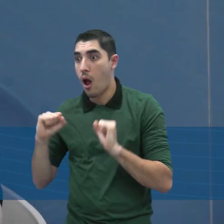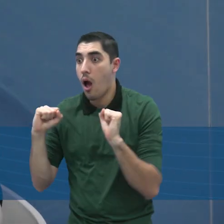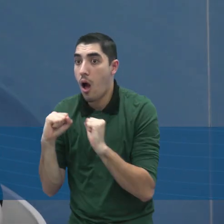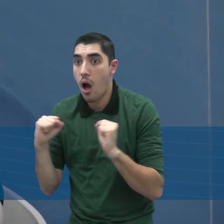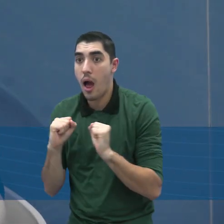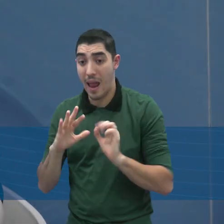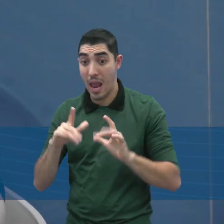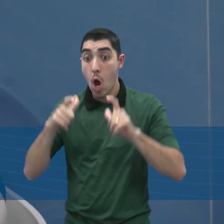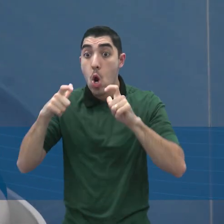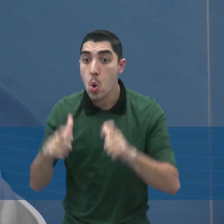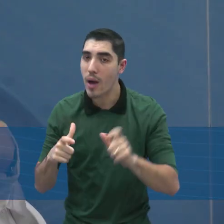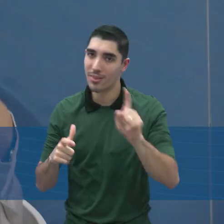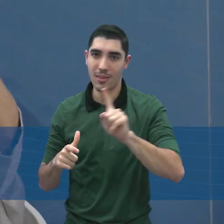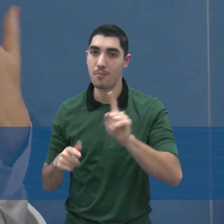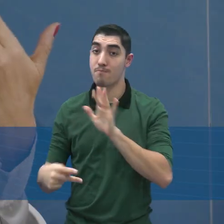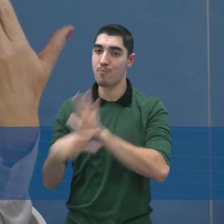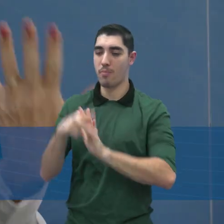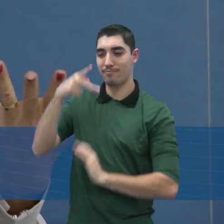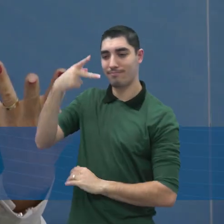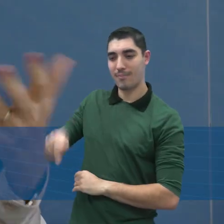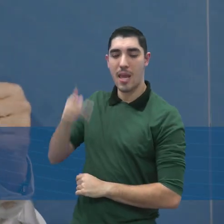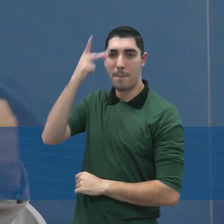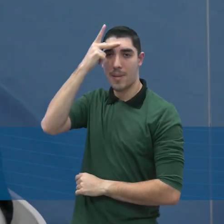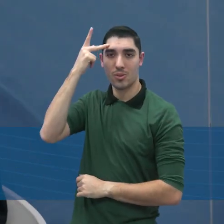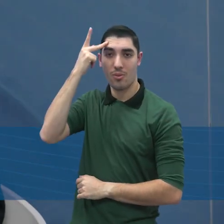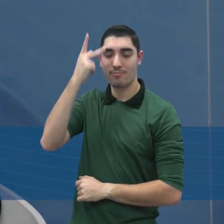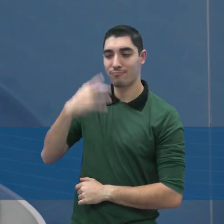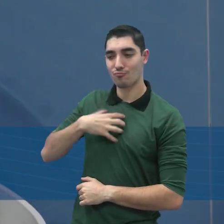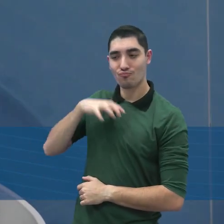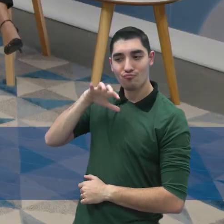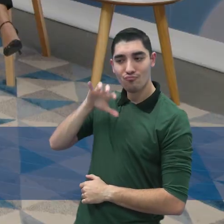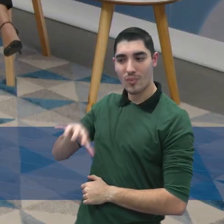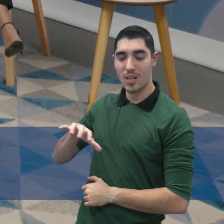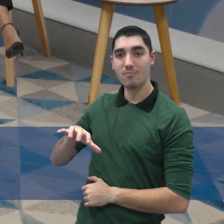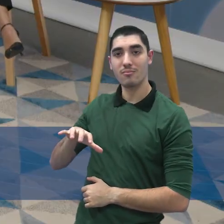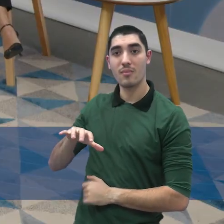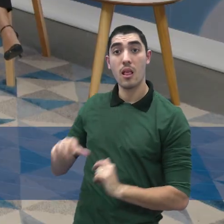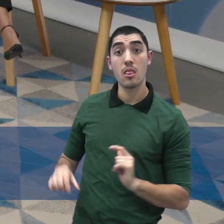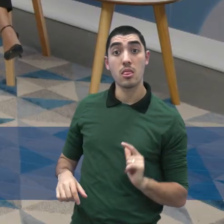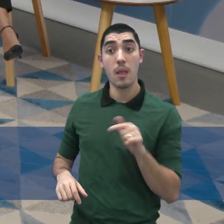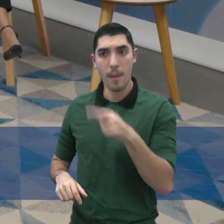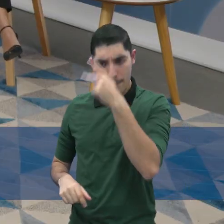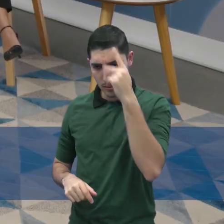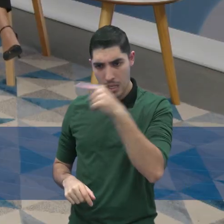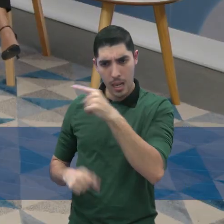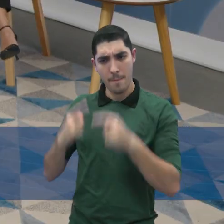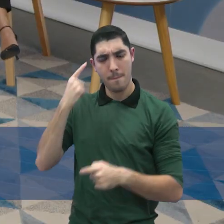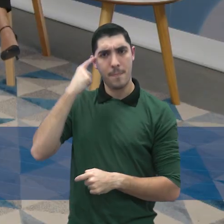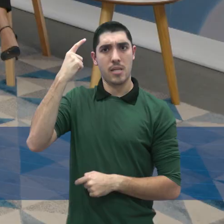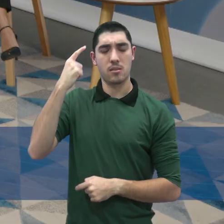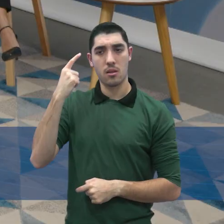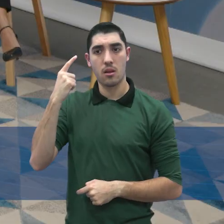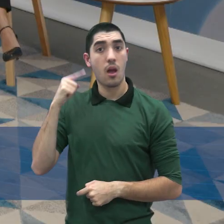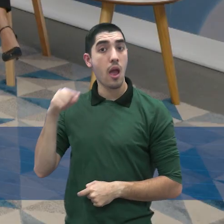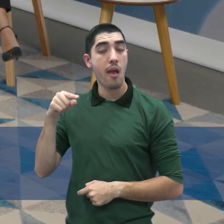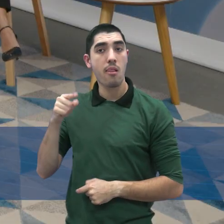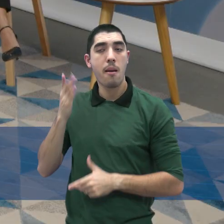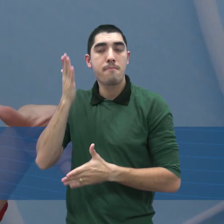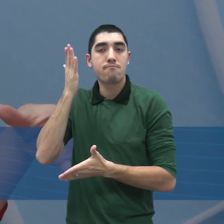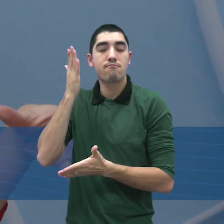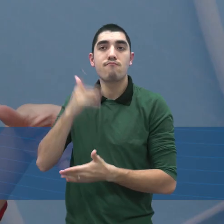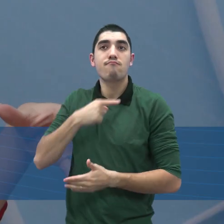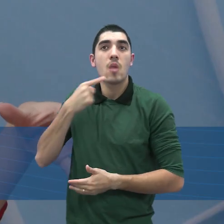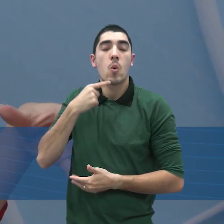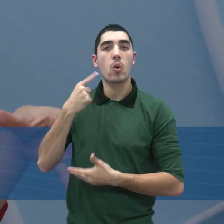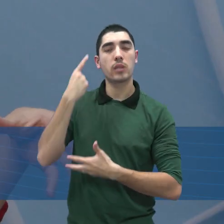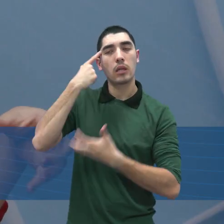uma rigidez tão grande que ela não consegue mais ouvir o outro. Sim. E aí a gente falou, né, eu